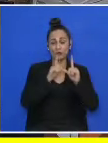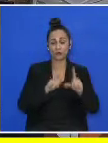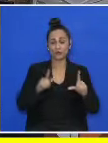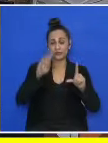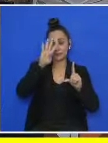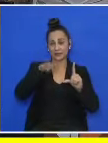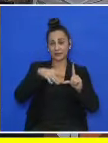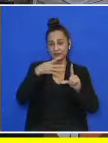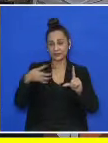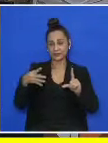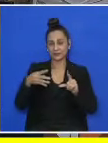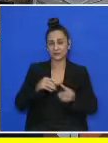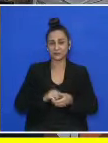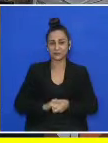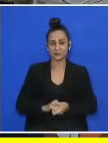TV.